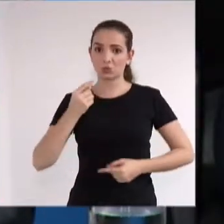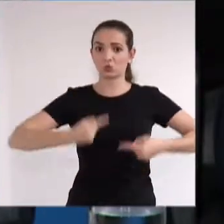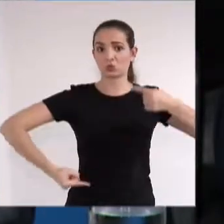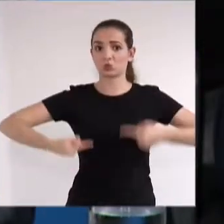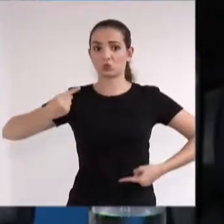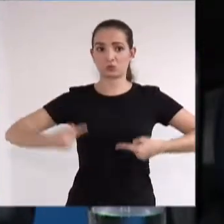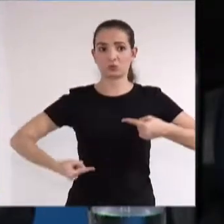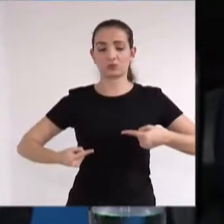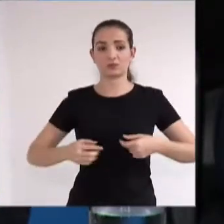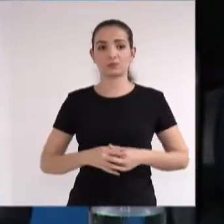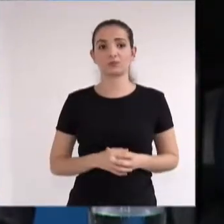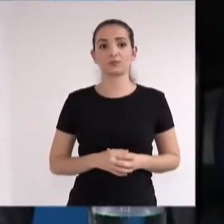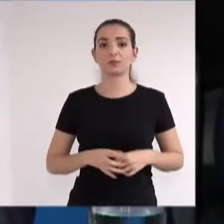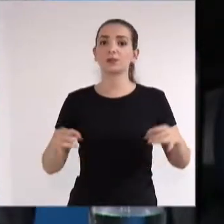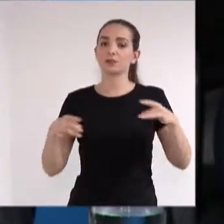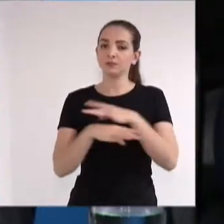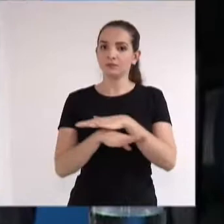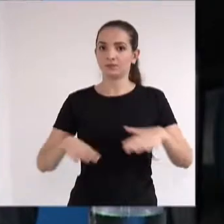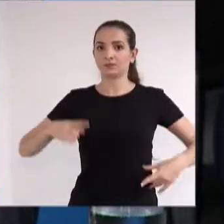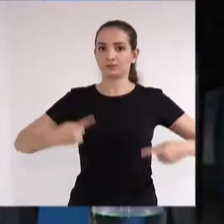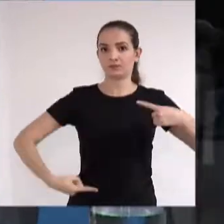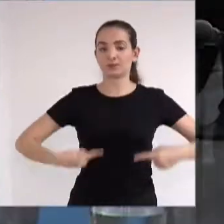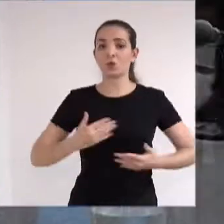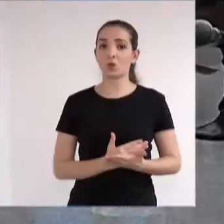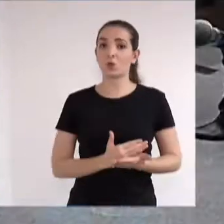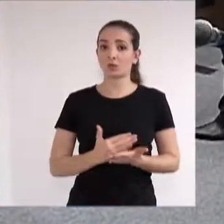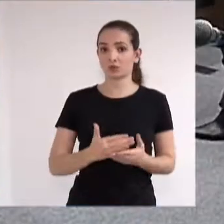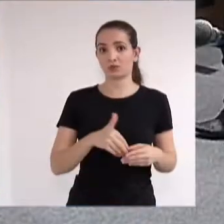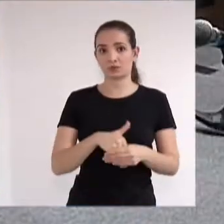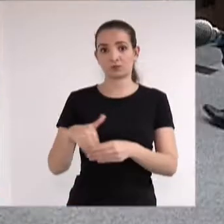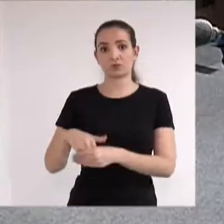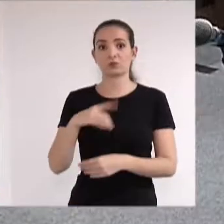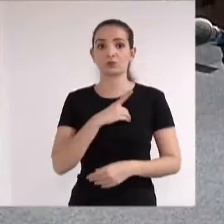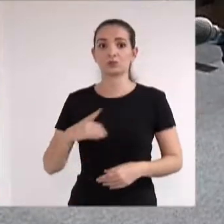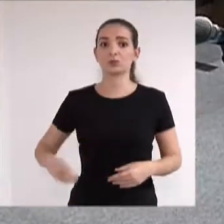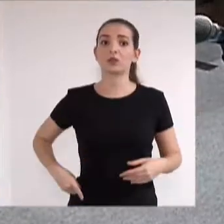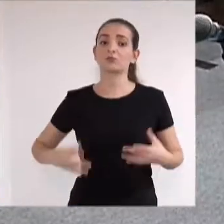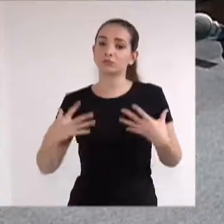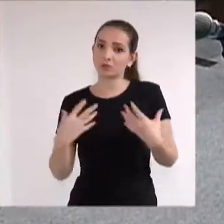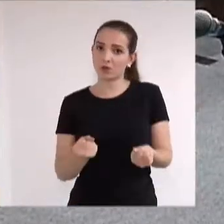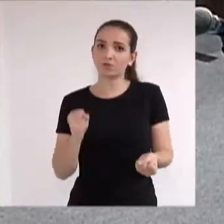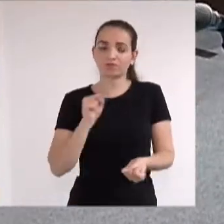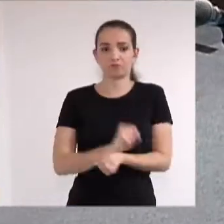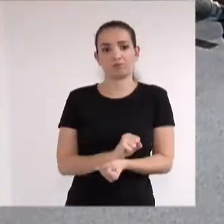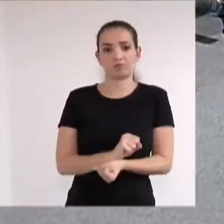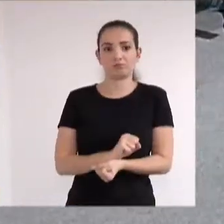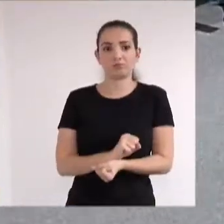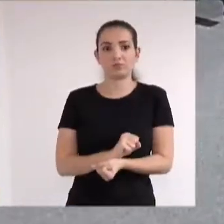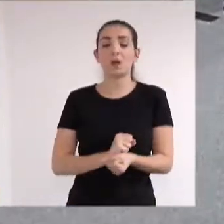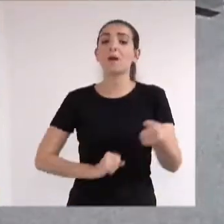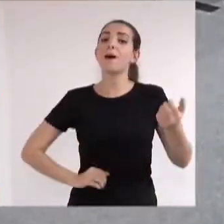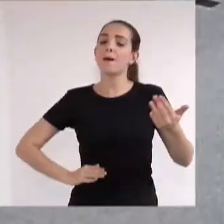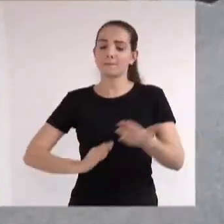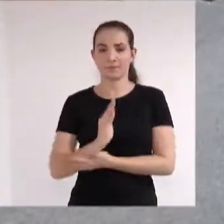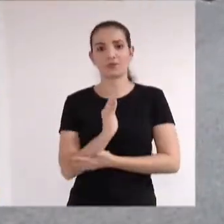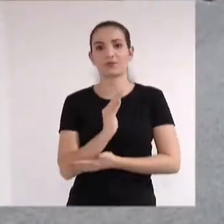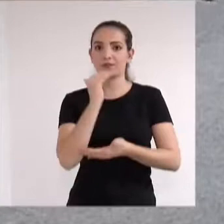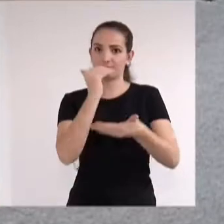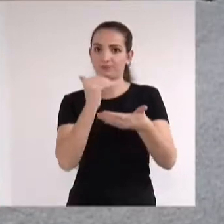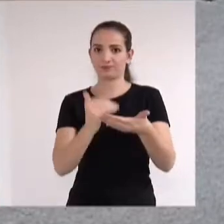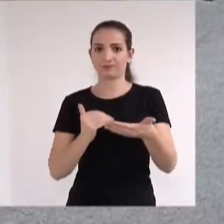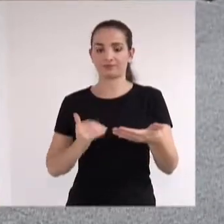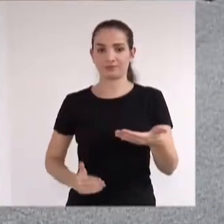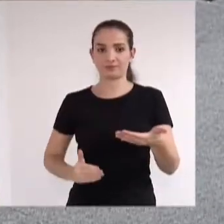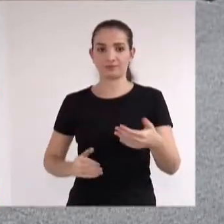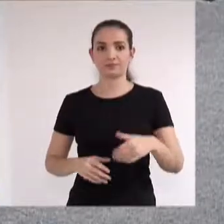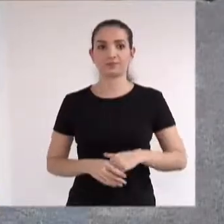discussão, encerrada a discussão, em votação, os deputados que aprovam permaneçam como se encontram. Aprovado ao